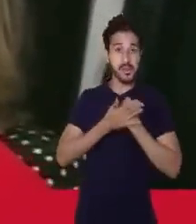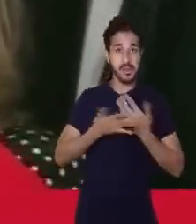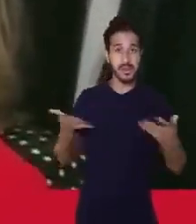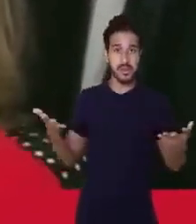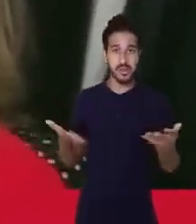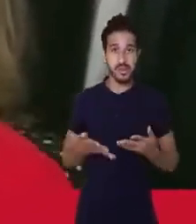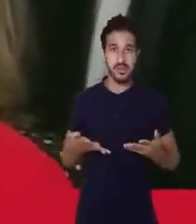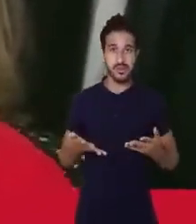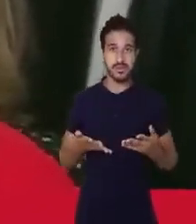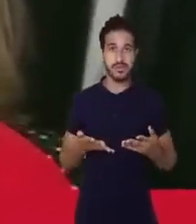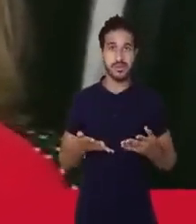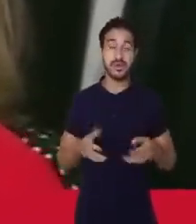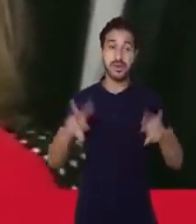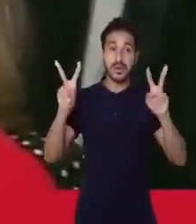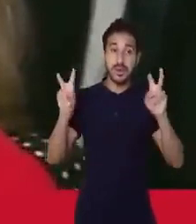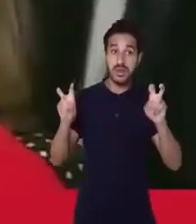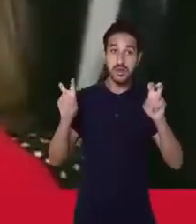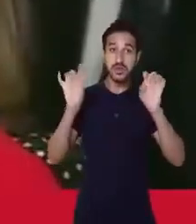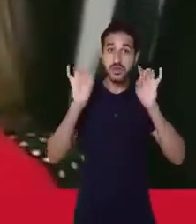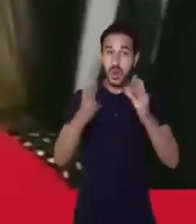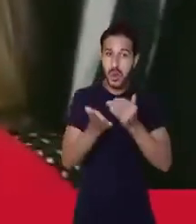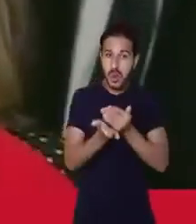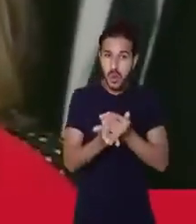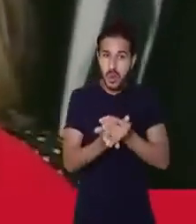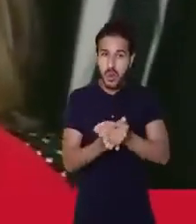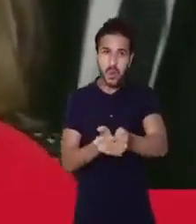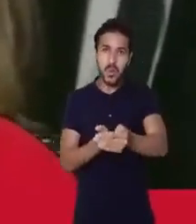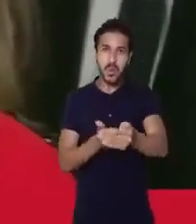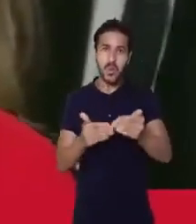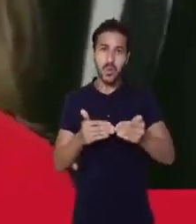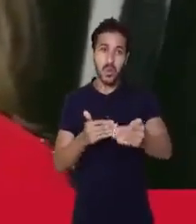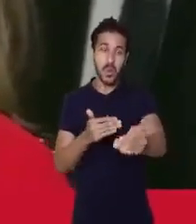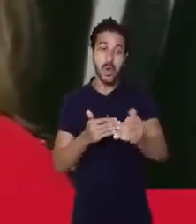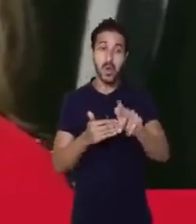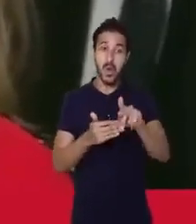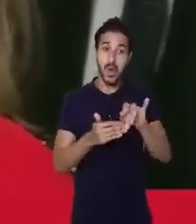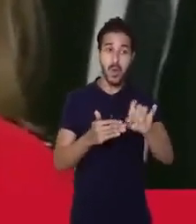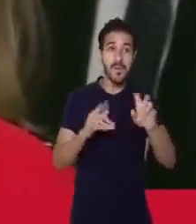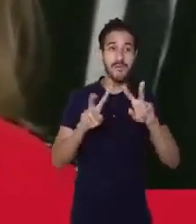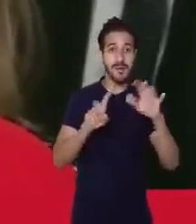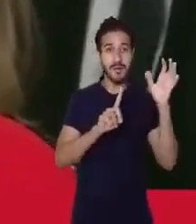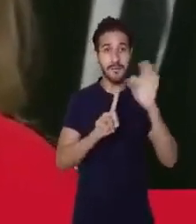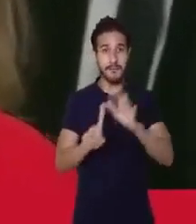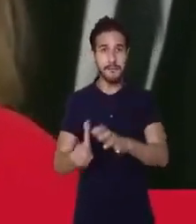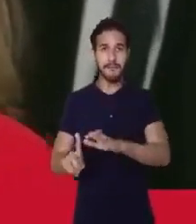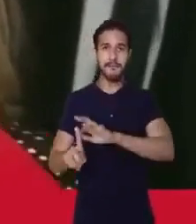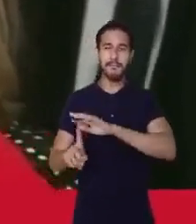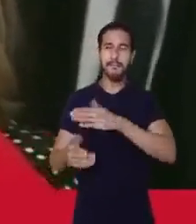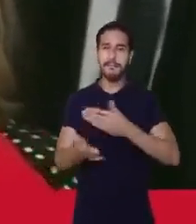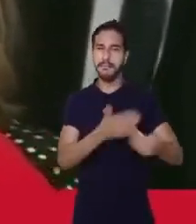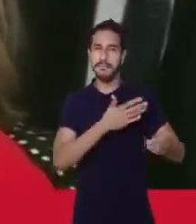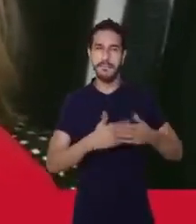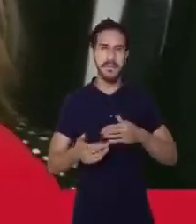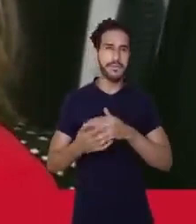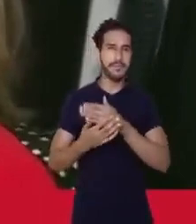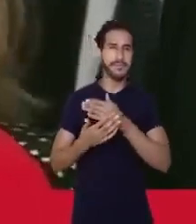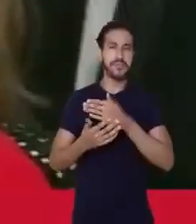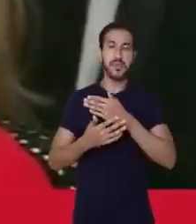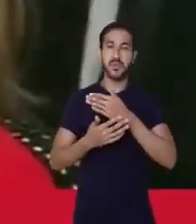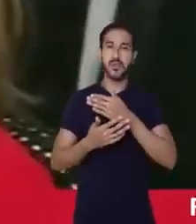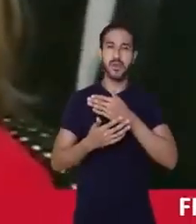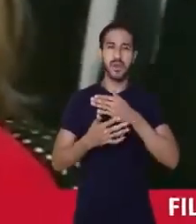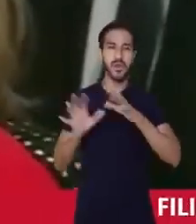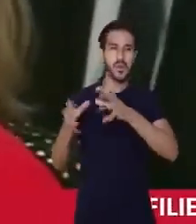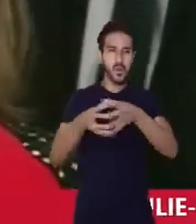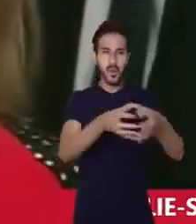hoje. E isso foi apenas o começo. O golpe vai atingir indistintamente